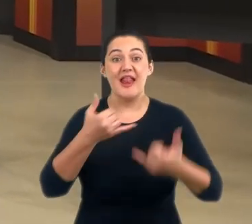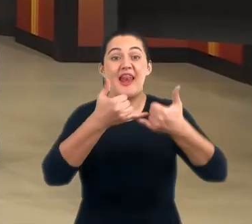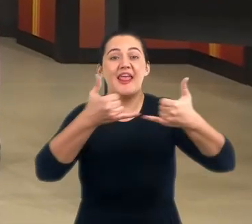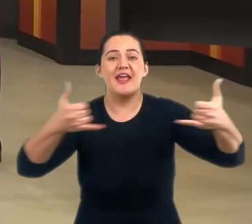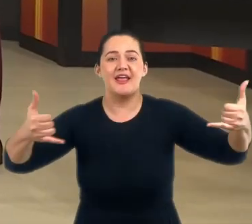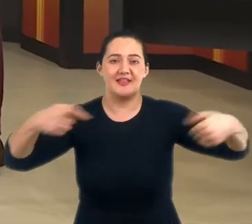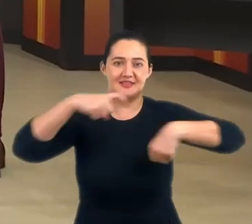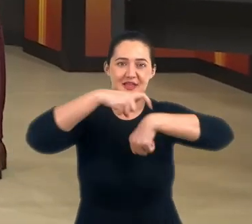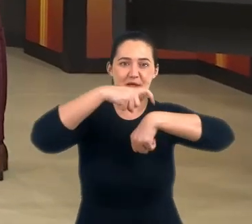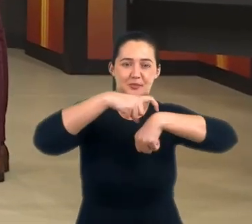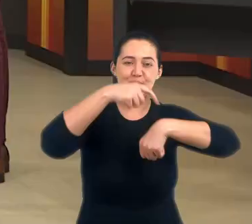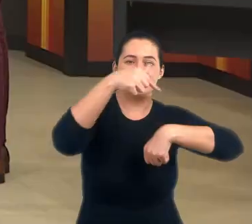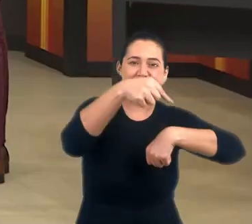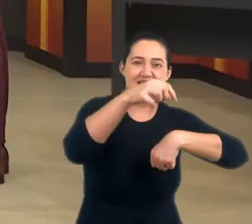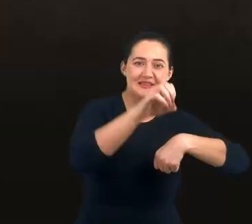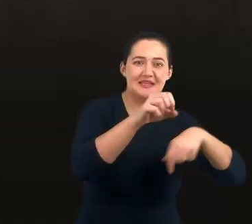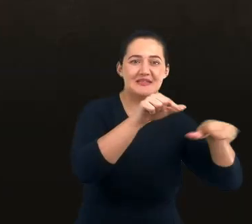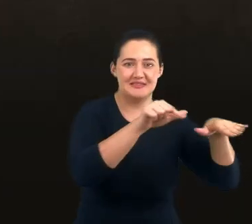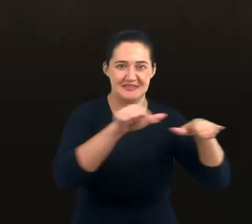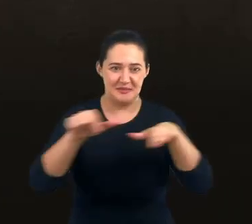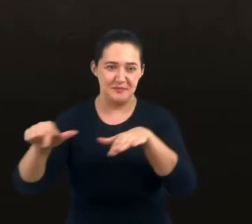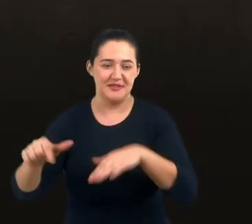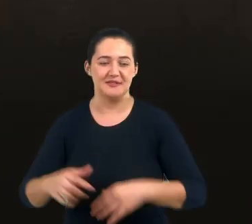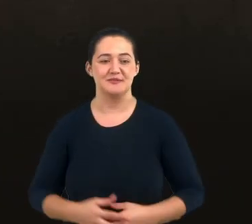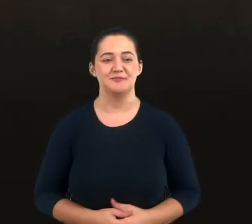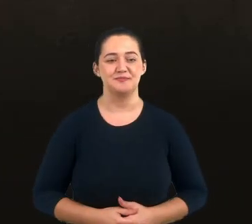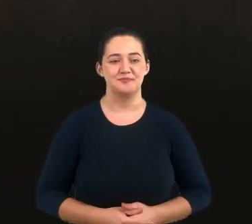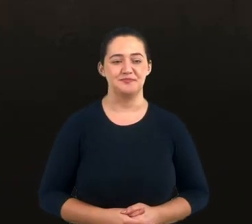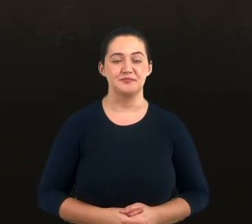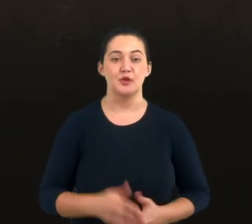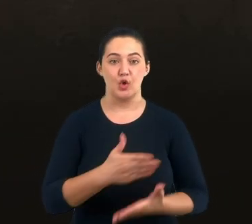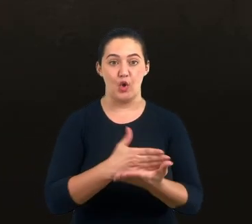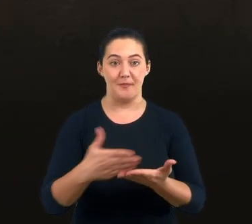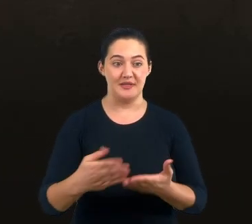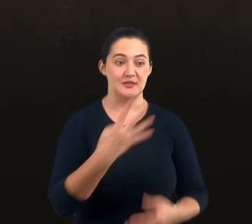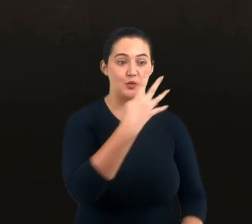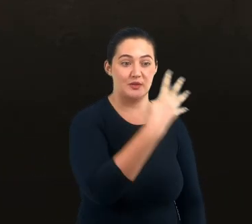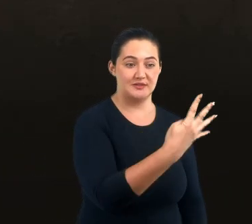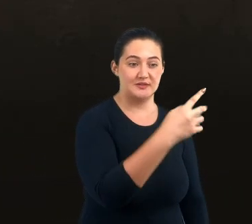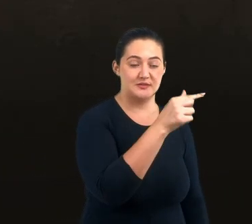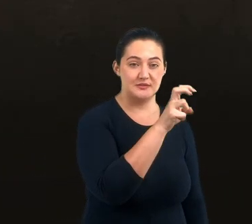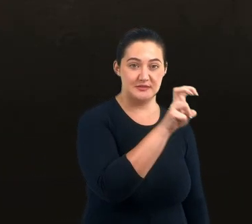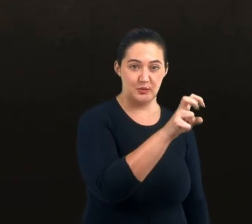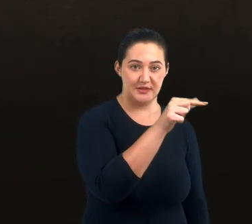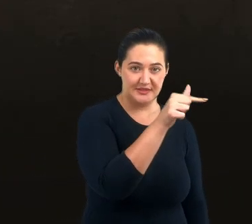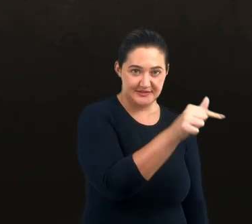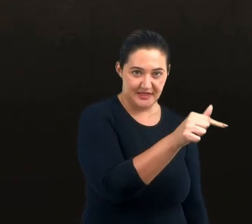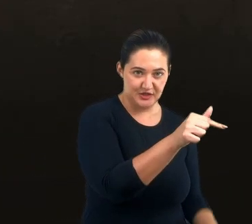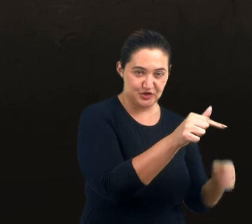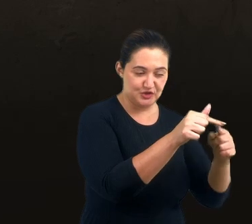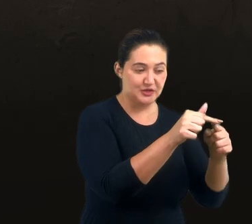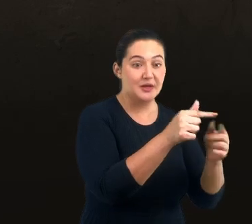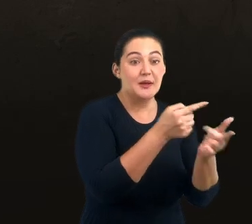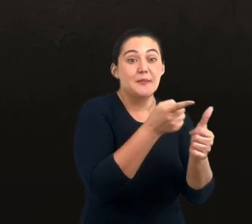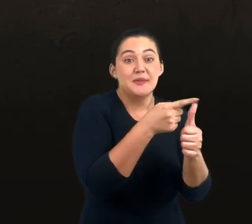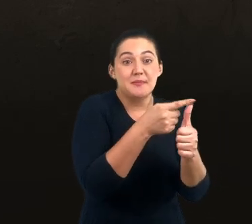profético das 70 semanas de Daniel. Elas começariam, portanto, em 457 e o primeiro cálculo